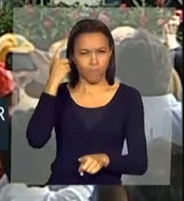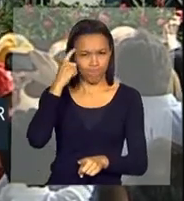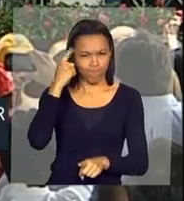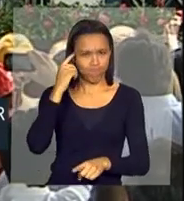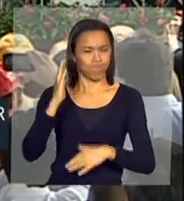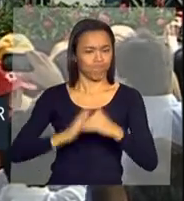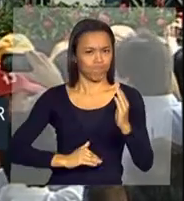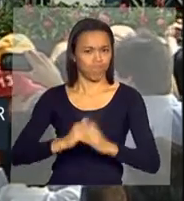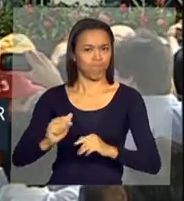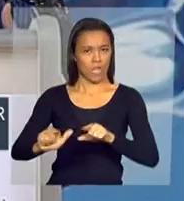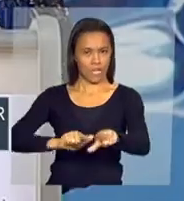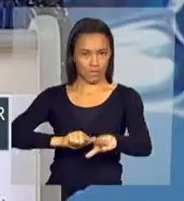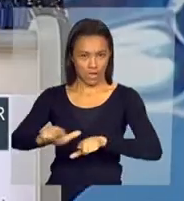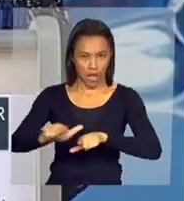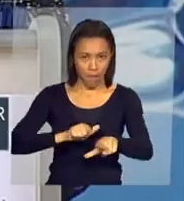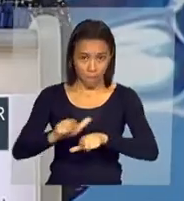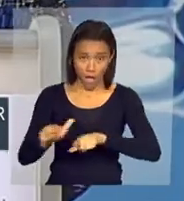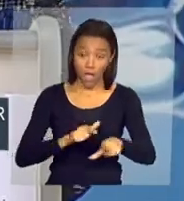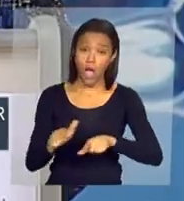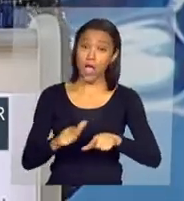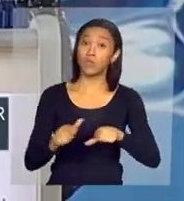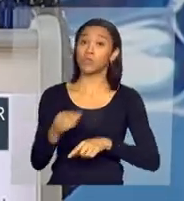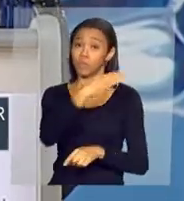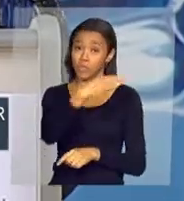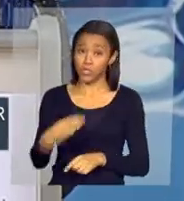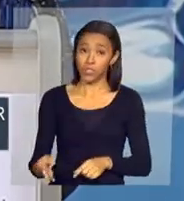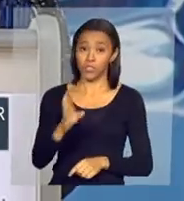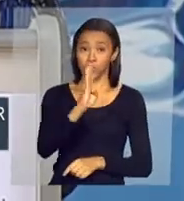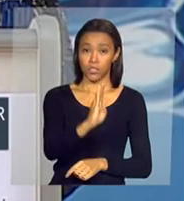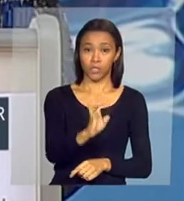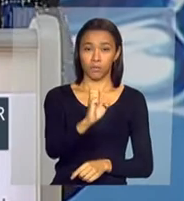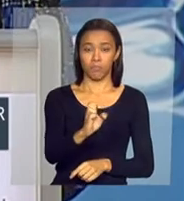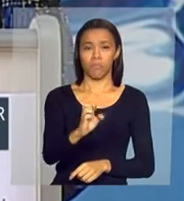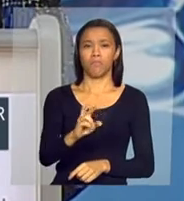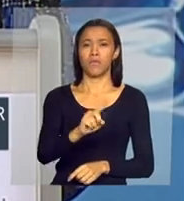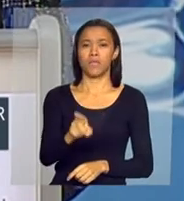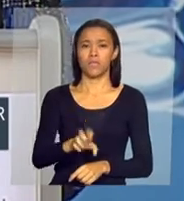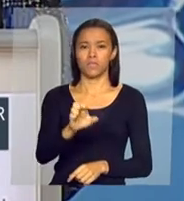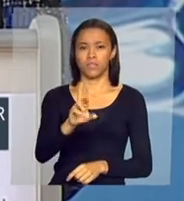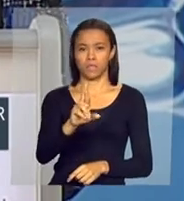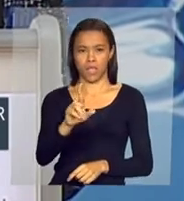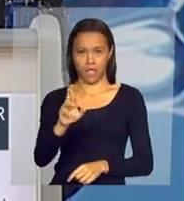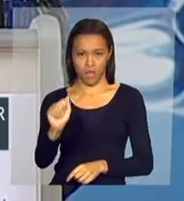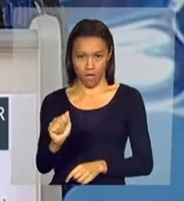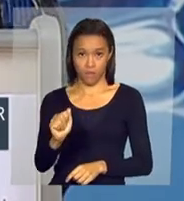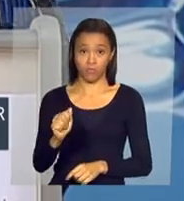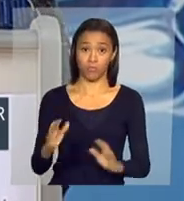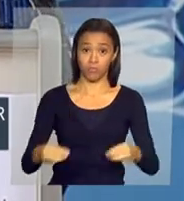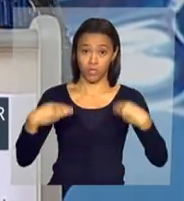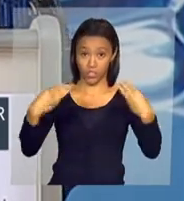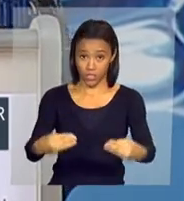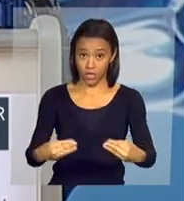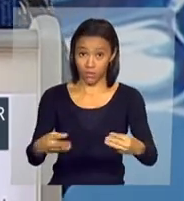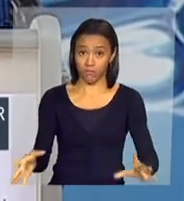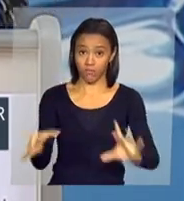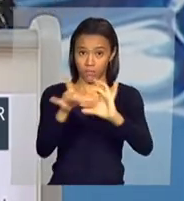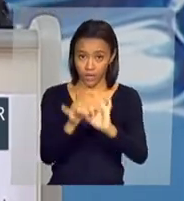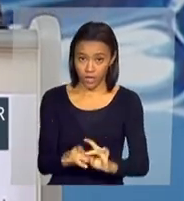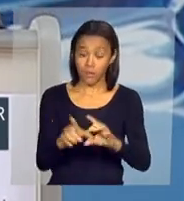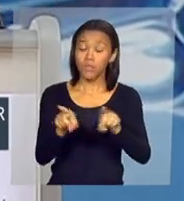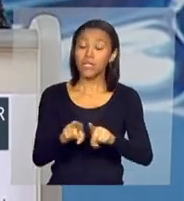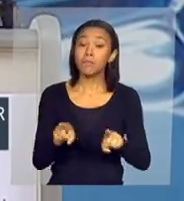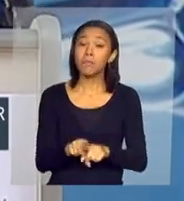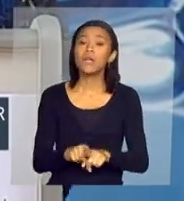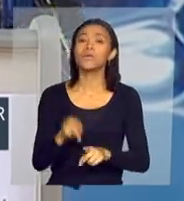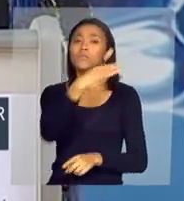de trabalho, o ministro Fernando Bezerra, da Integração Nacional. O ministro Pepe